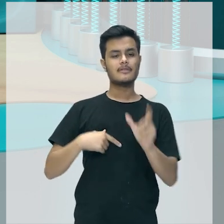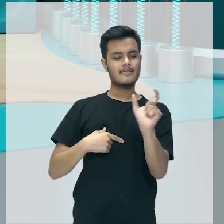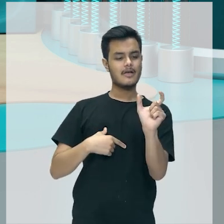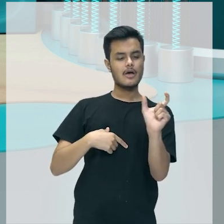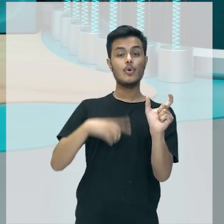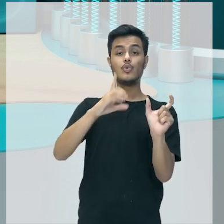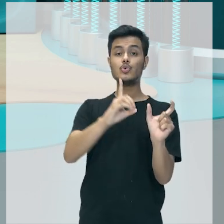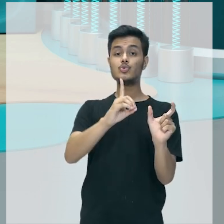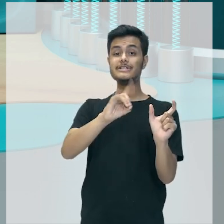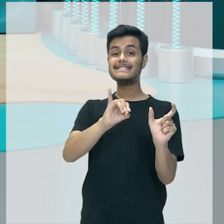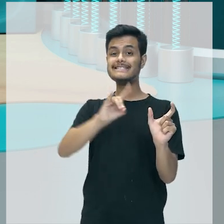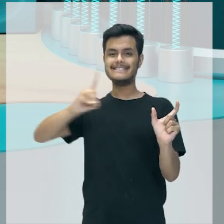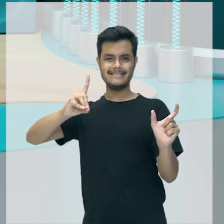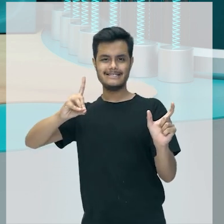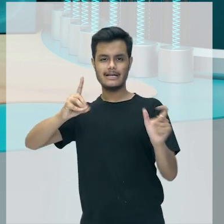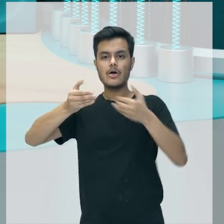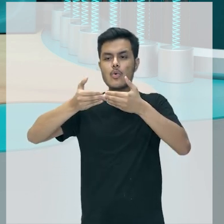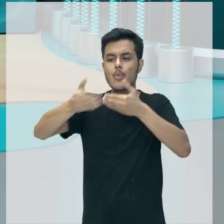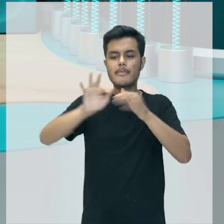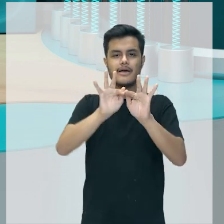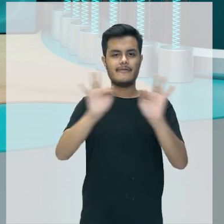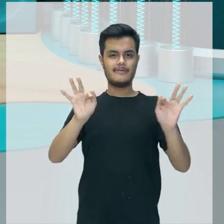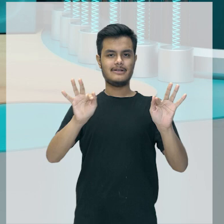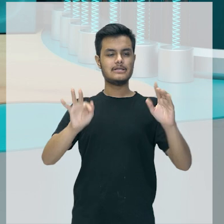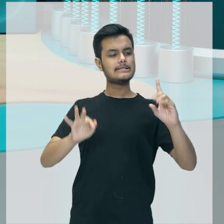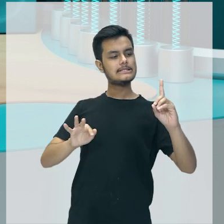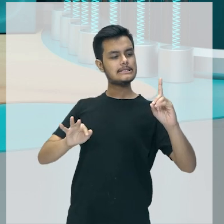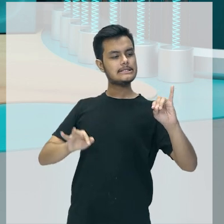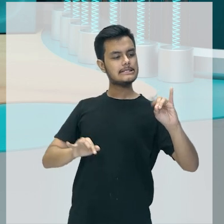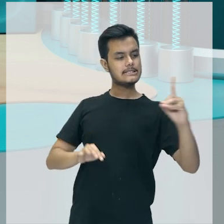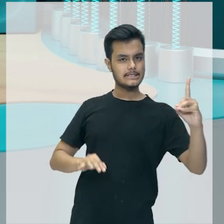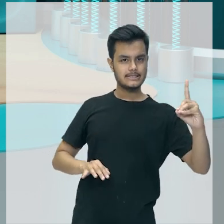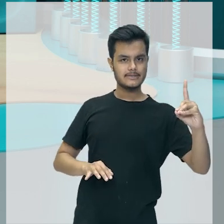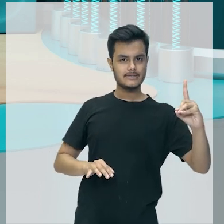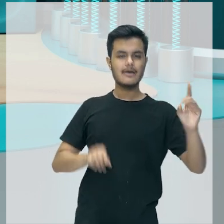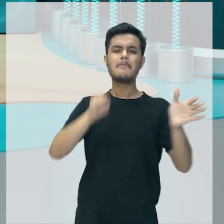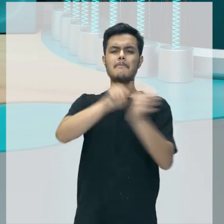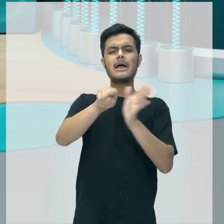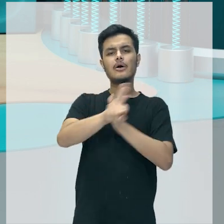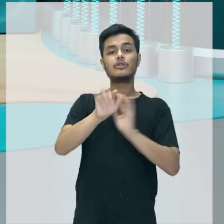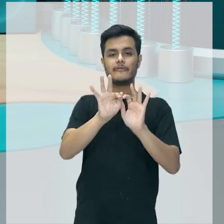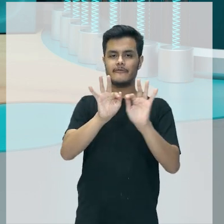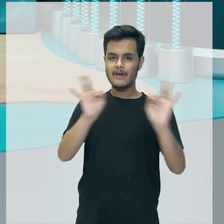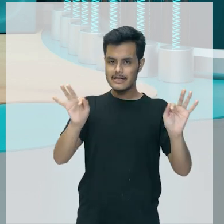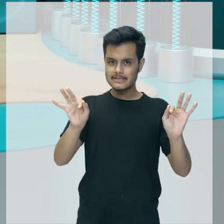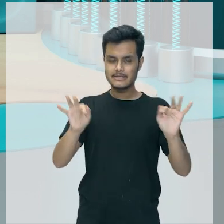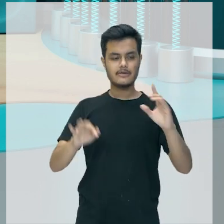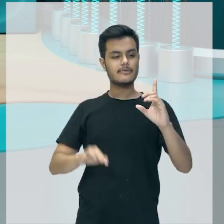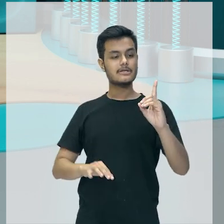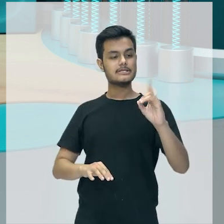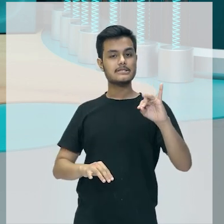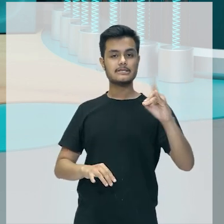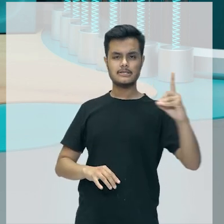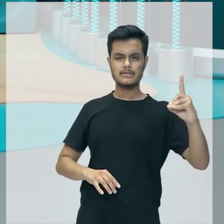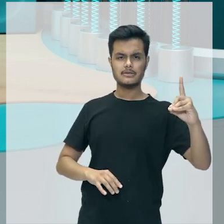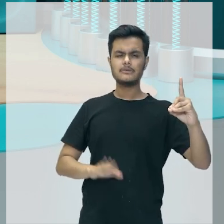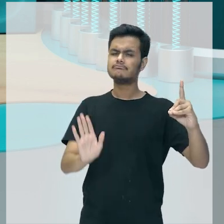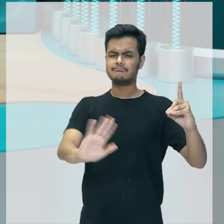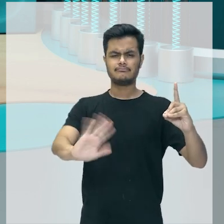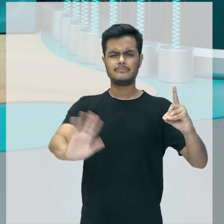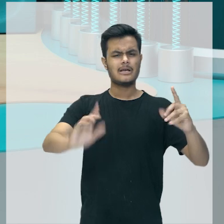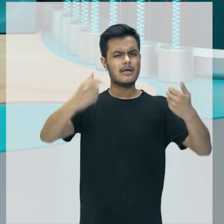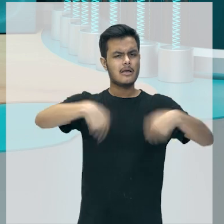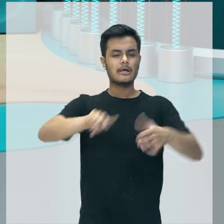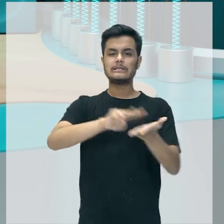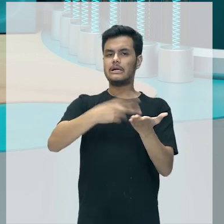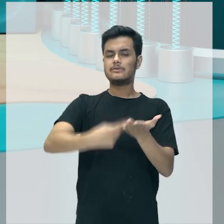did ali no início da minha pergunta, tá? Esse did, ele não tem tradução. Não